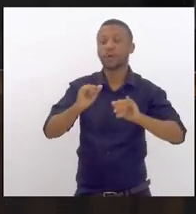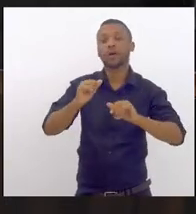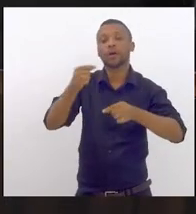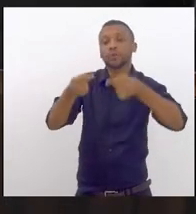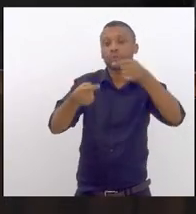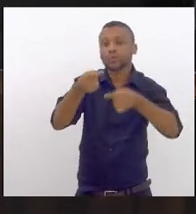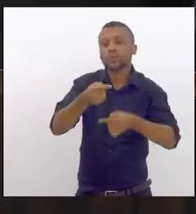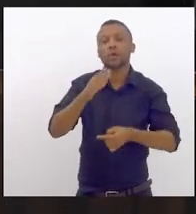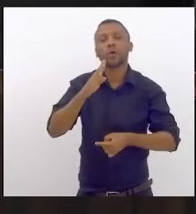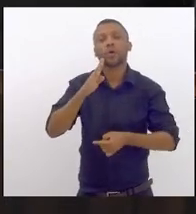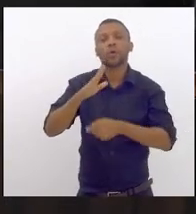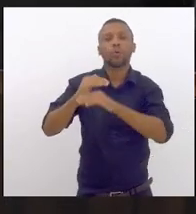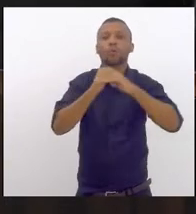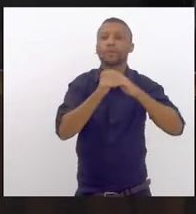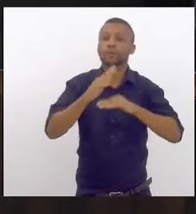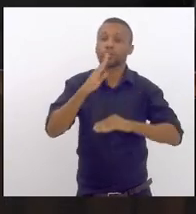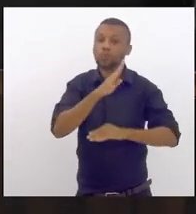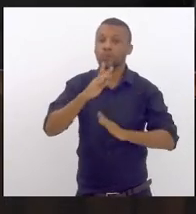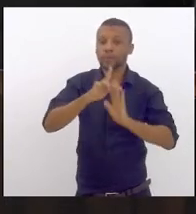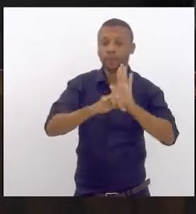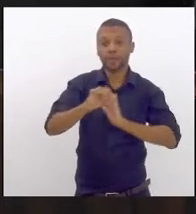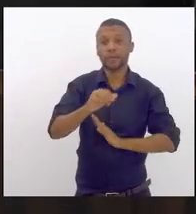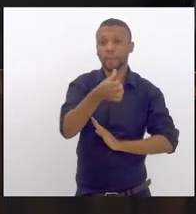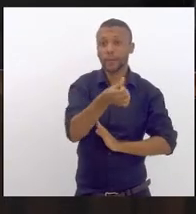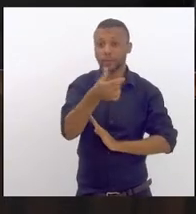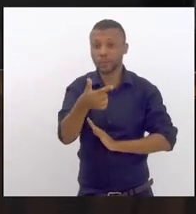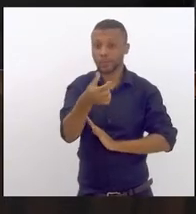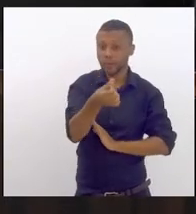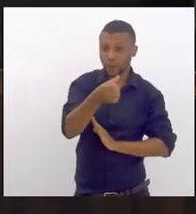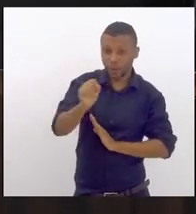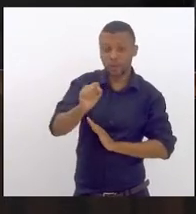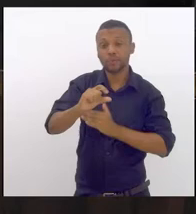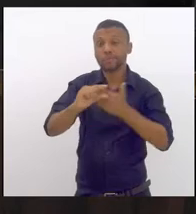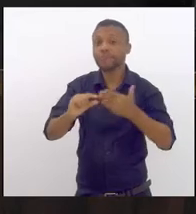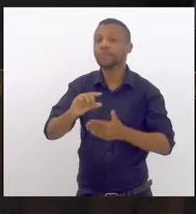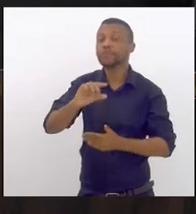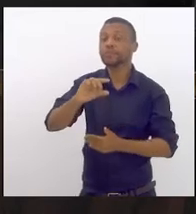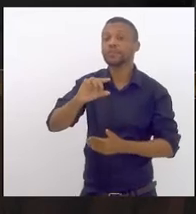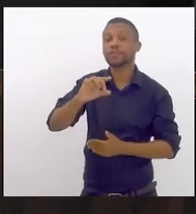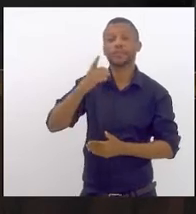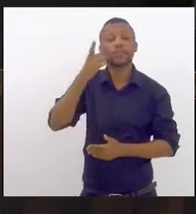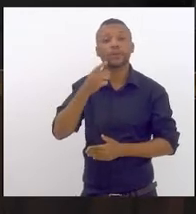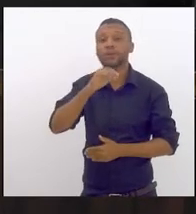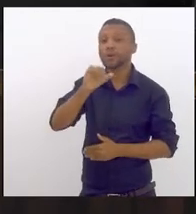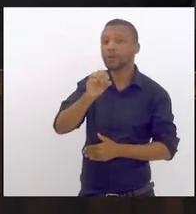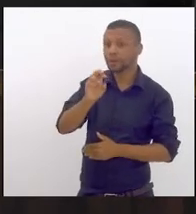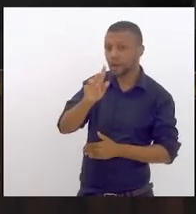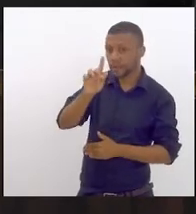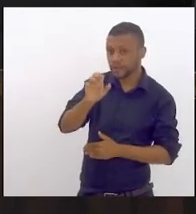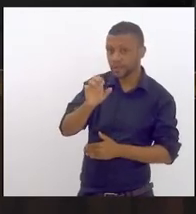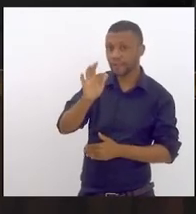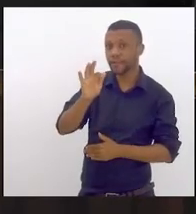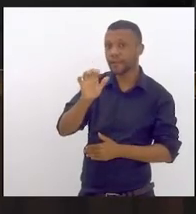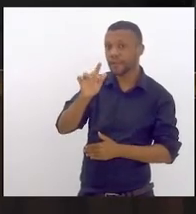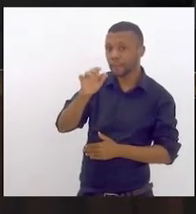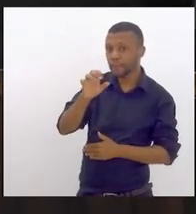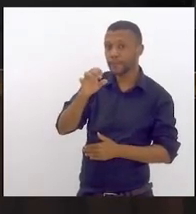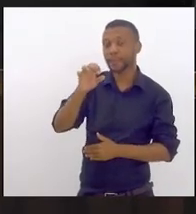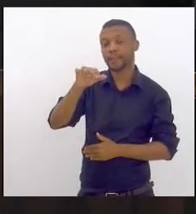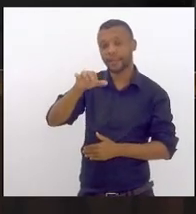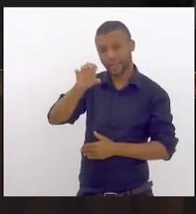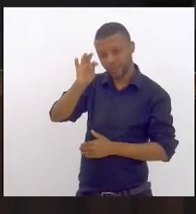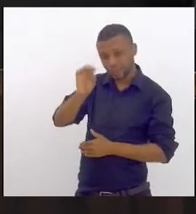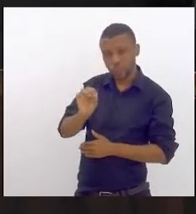única, projeto de lei número 6268 de 22, de autoria do deputado Jorge Felipe Neto e André Ciliano, que altera o limite do